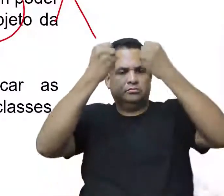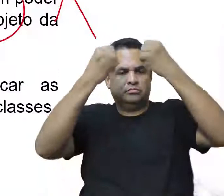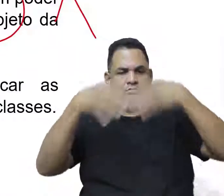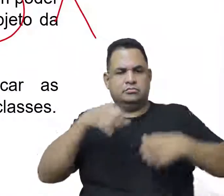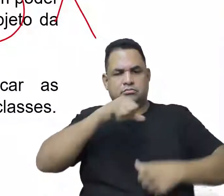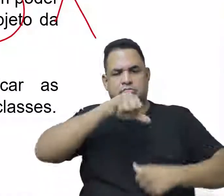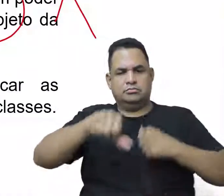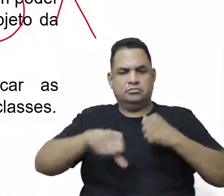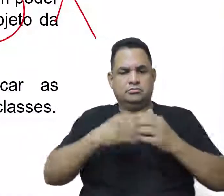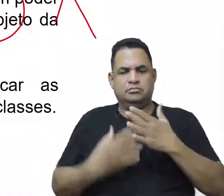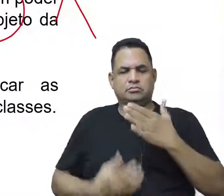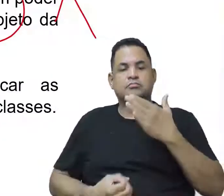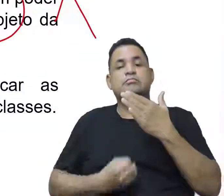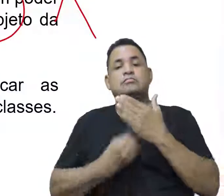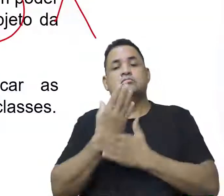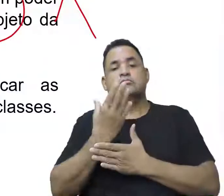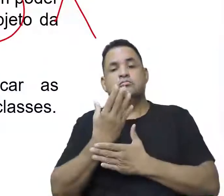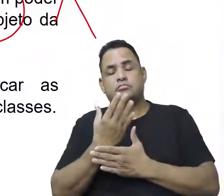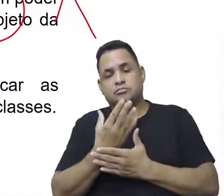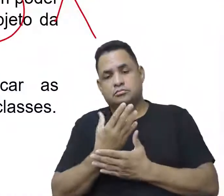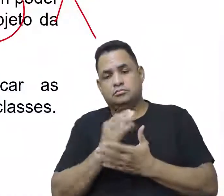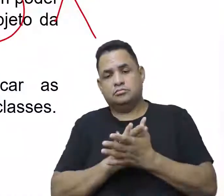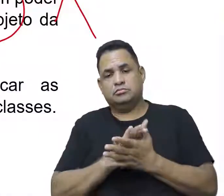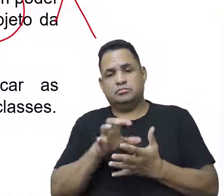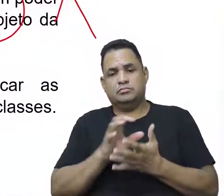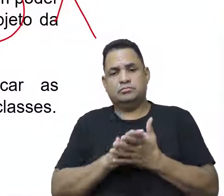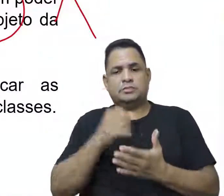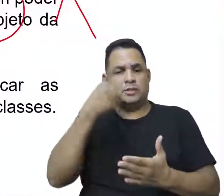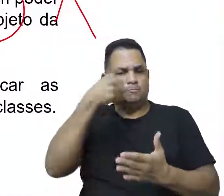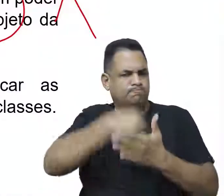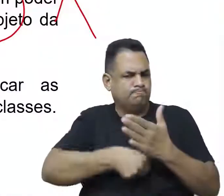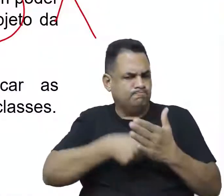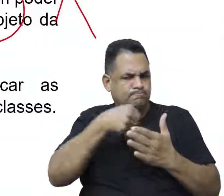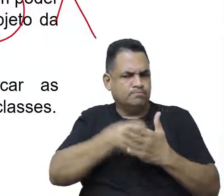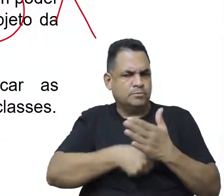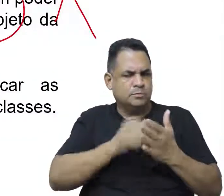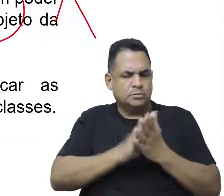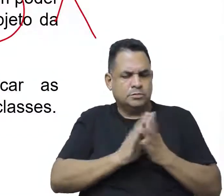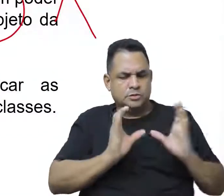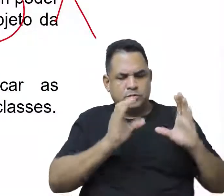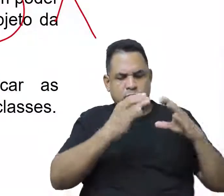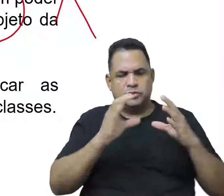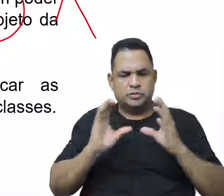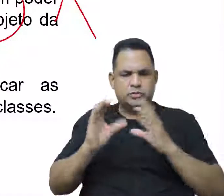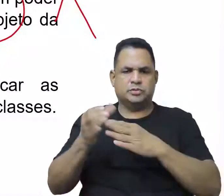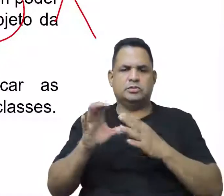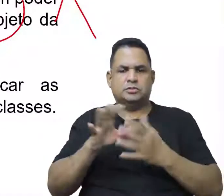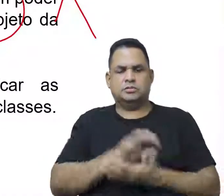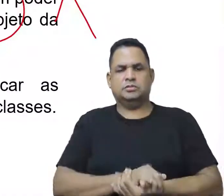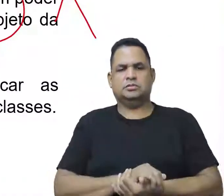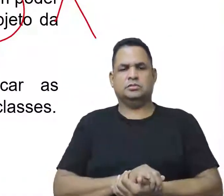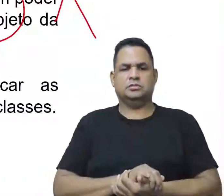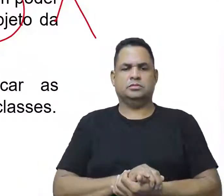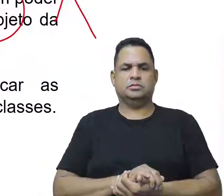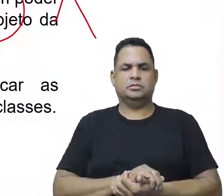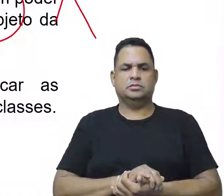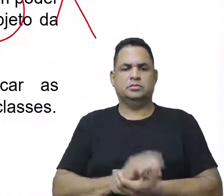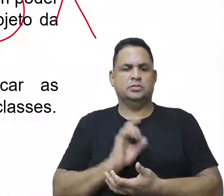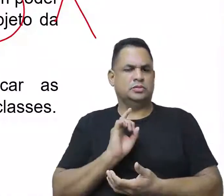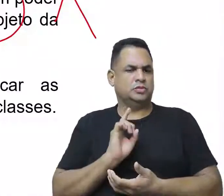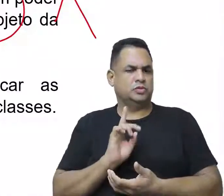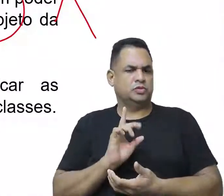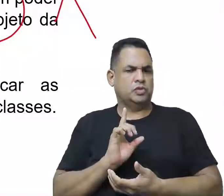as transformações derivadas das lutas entre as classes? Só é capaz, né? Aqui está